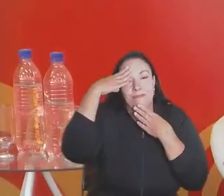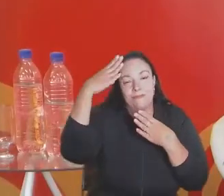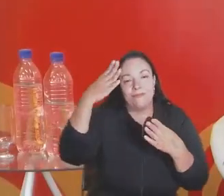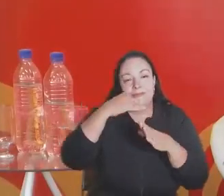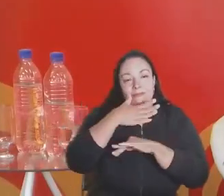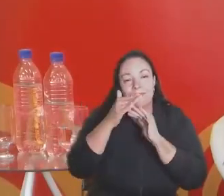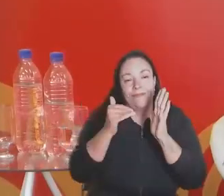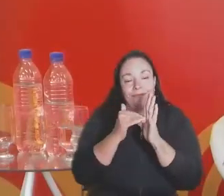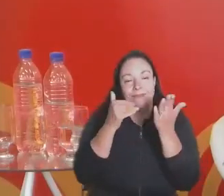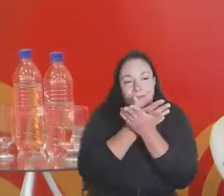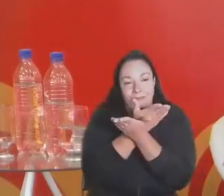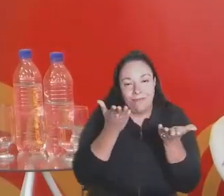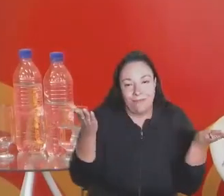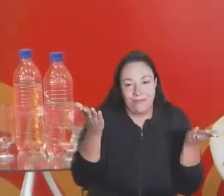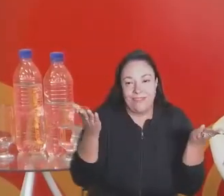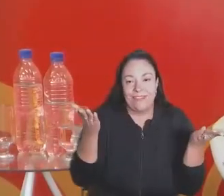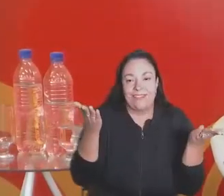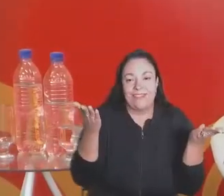vocês aí.